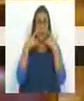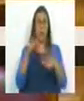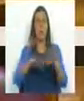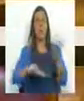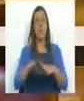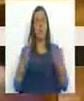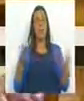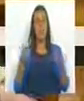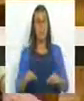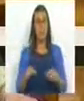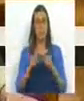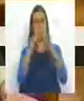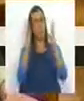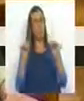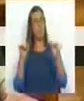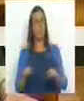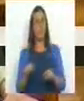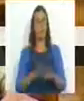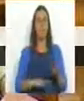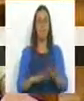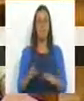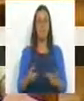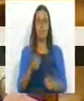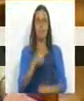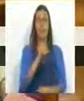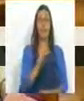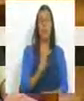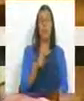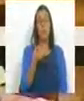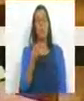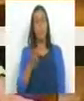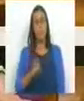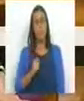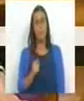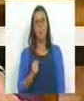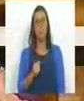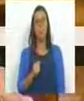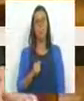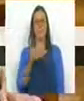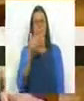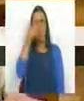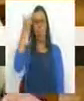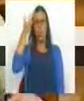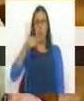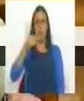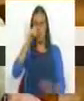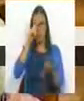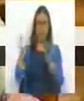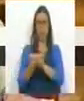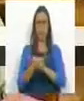a ser feito aqui nesta casa e tem sido feito, nomeadamente pelo Bloco de Esquerda e pelo PCP. Um comportamento